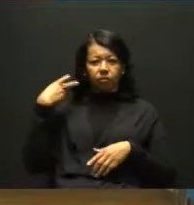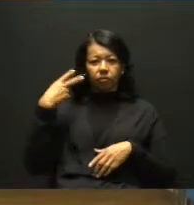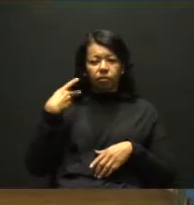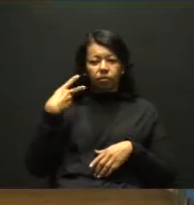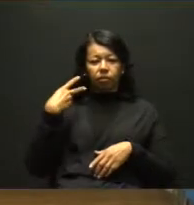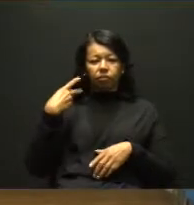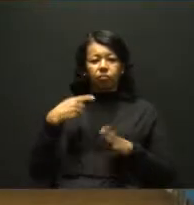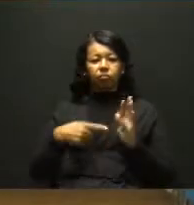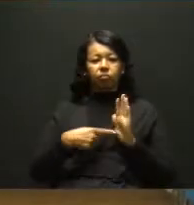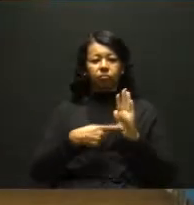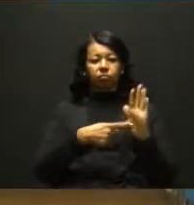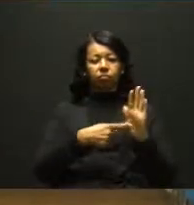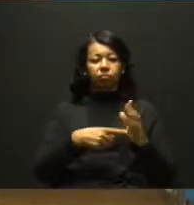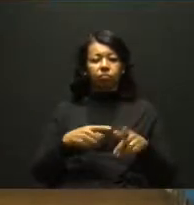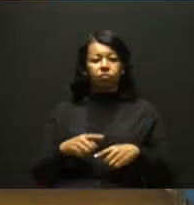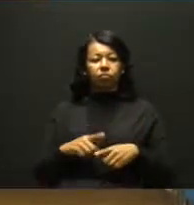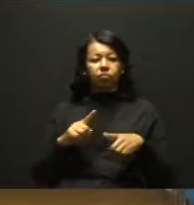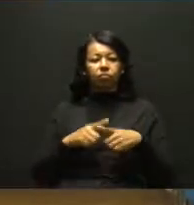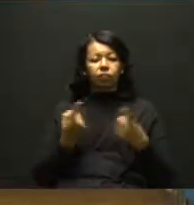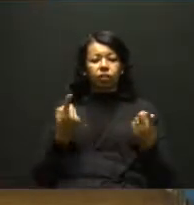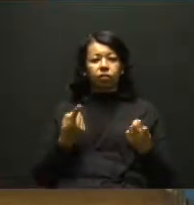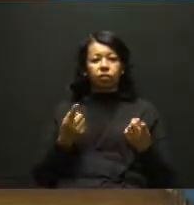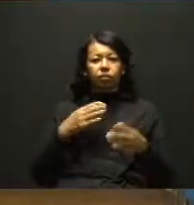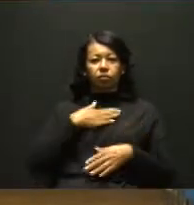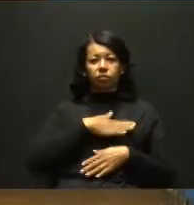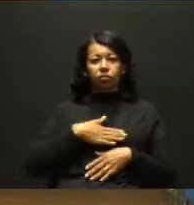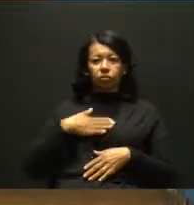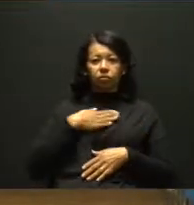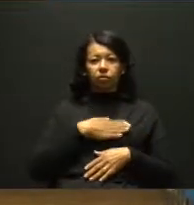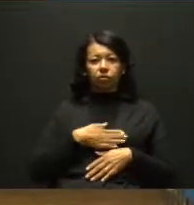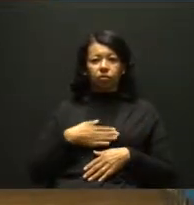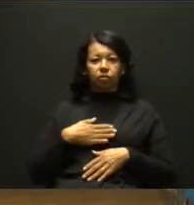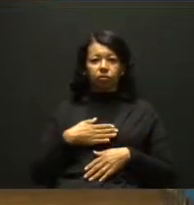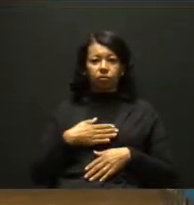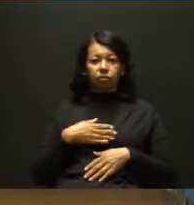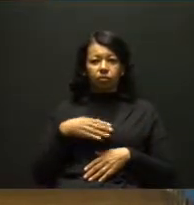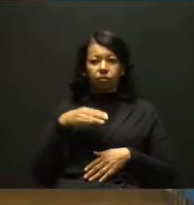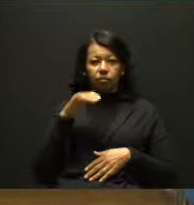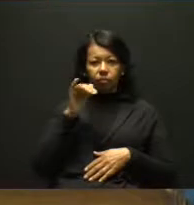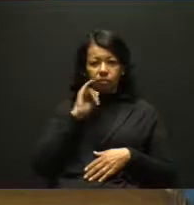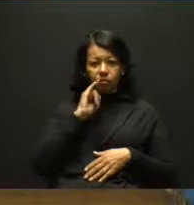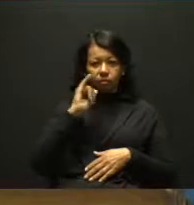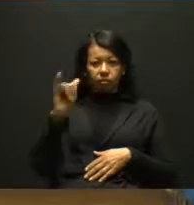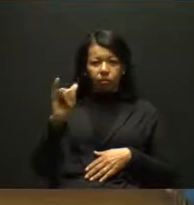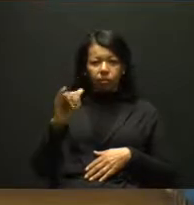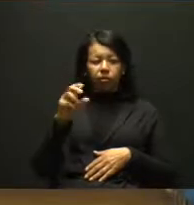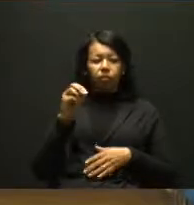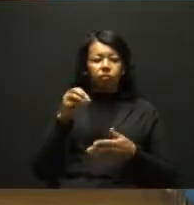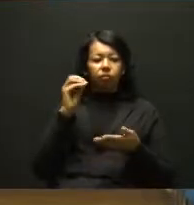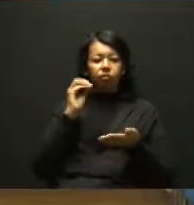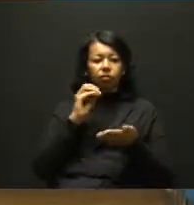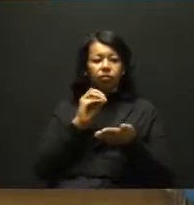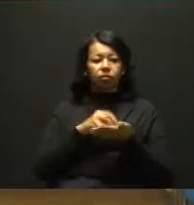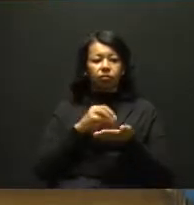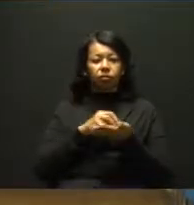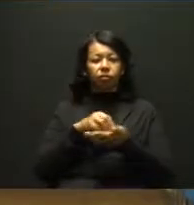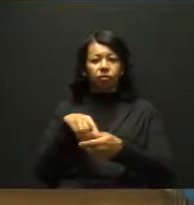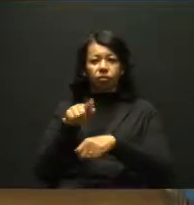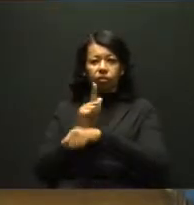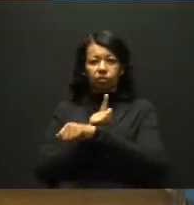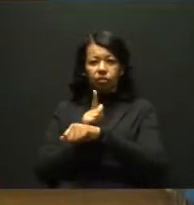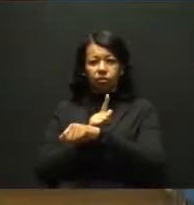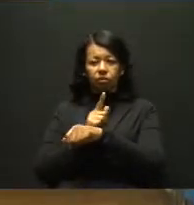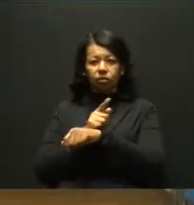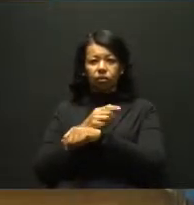só que eu gostaria de dizer o que falta até mesmo na gestão do nosso